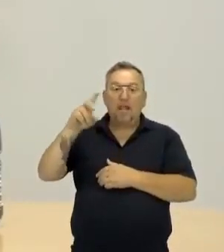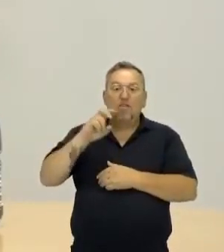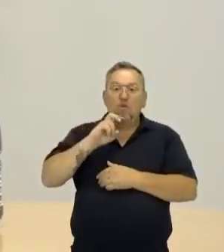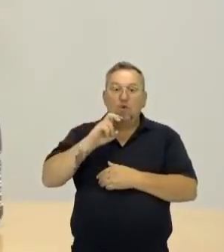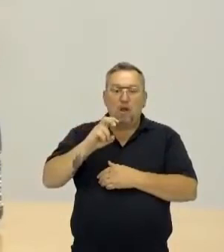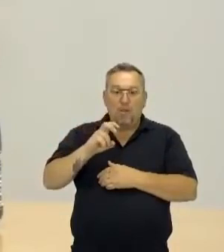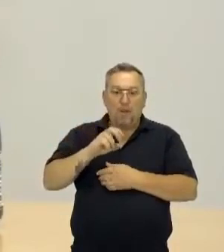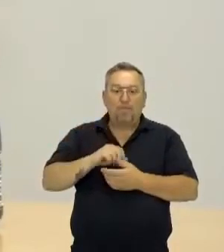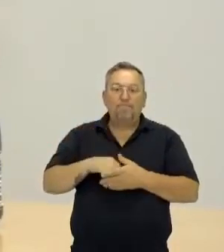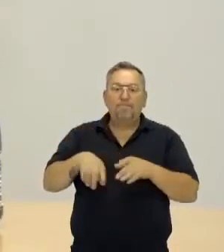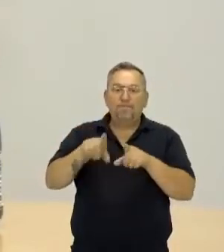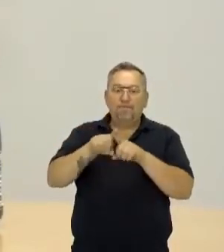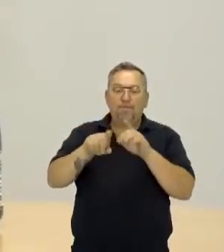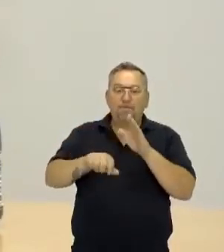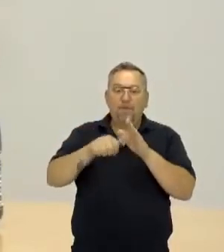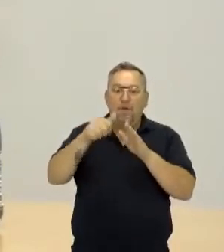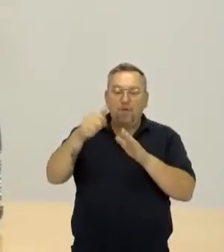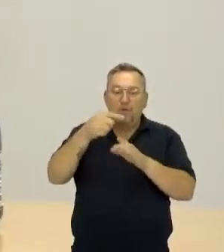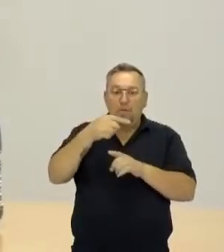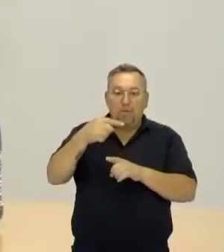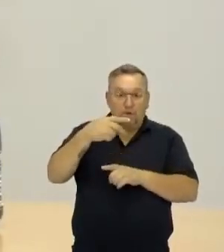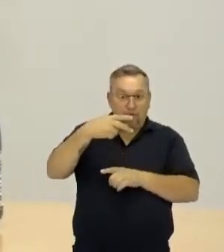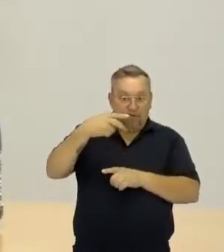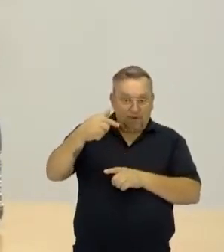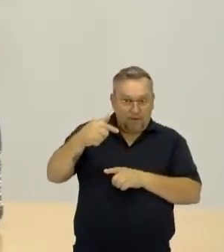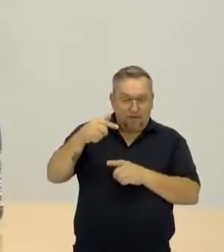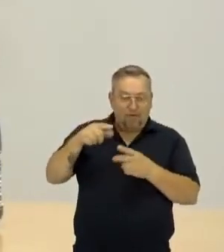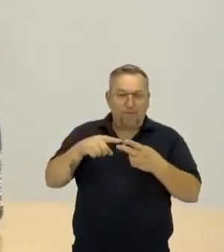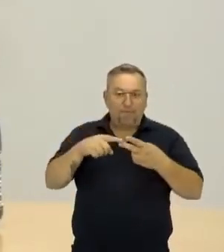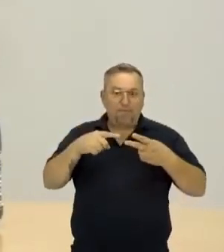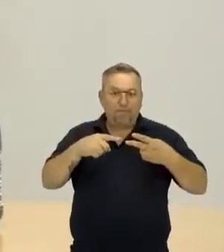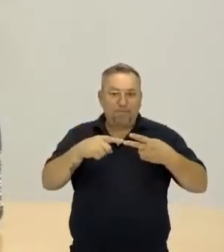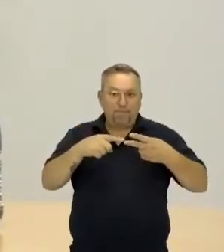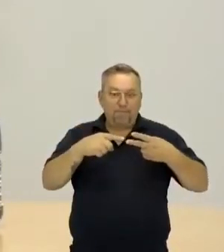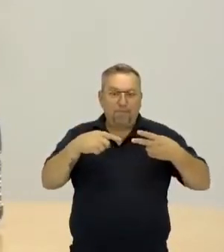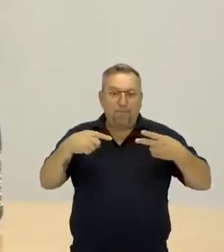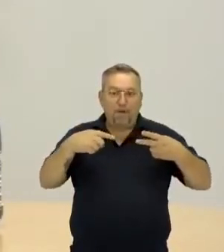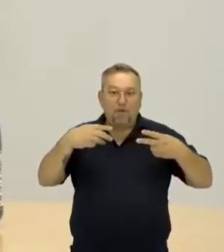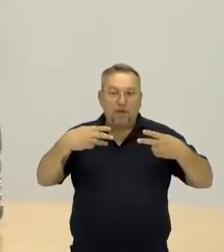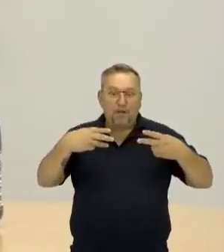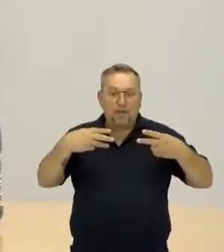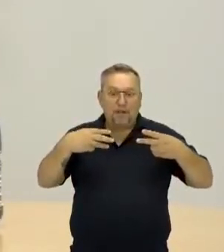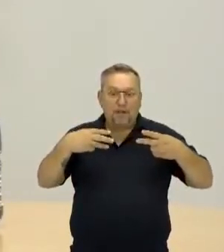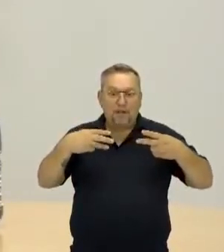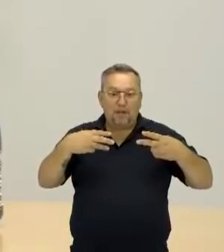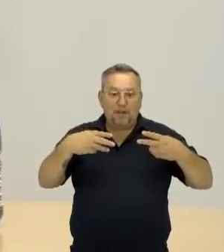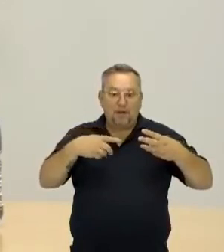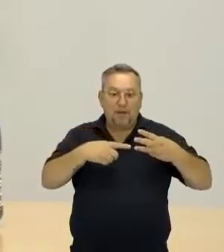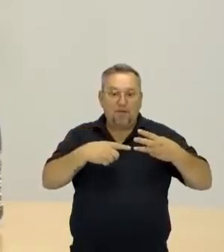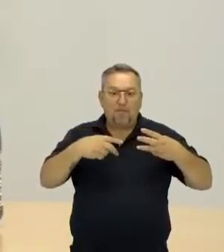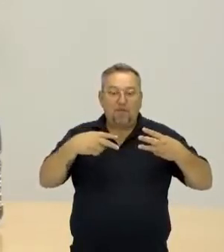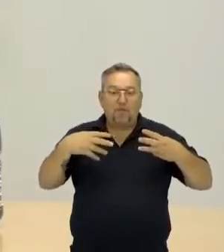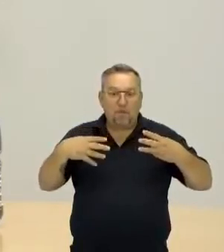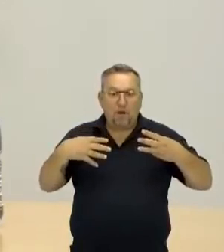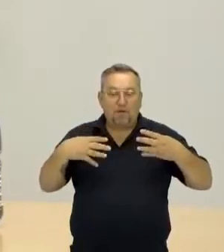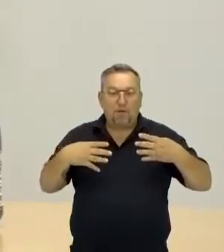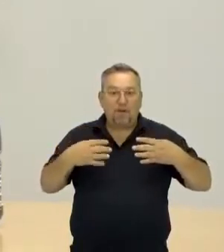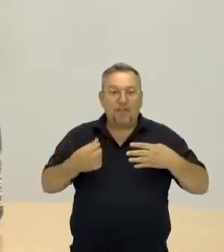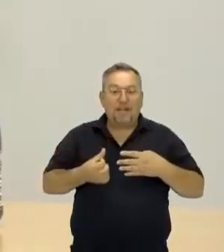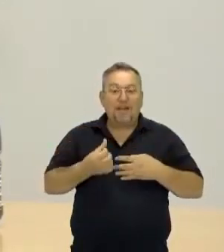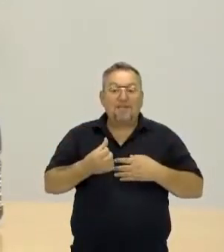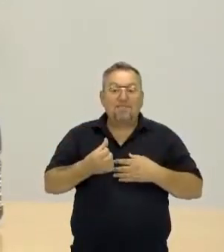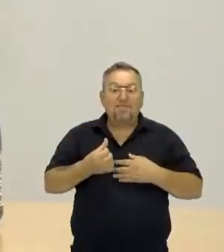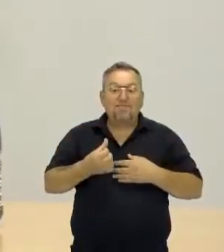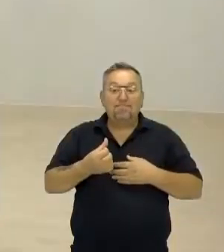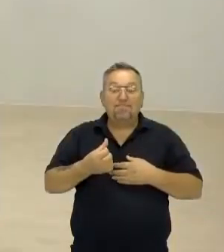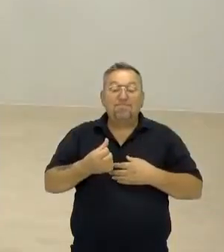dizendo o seguinte: a primeira vai dar menos 27, a segunda menos 3, 24 e 6. E aí,